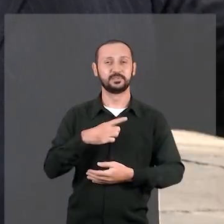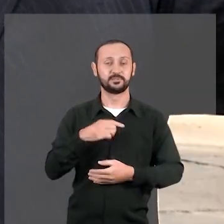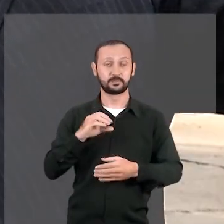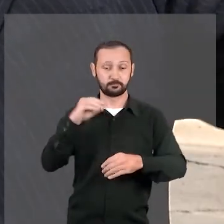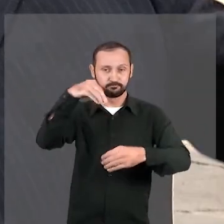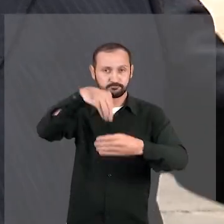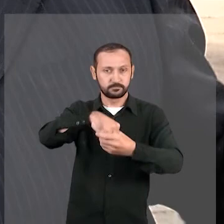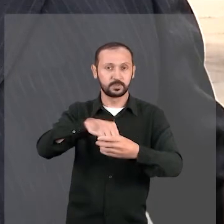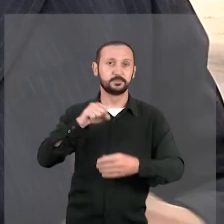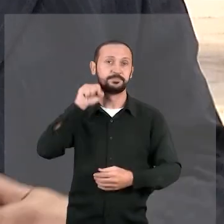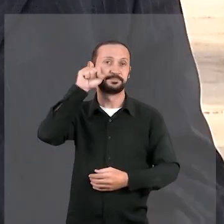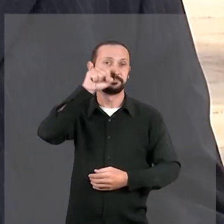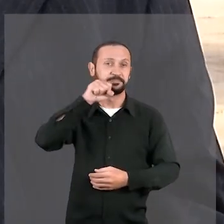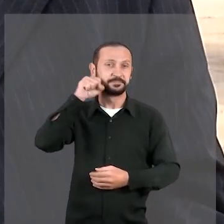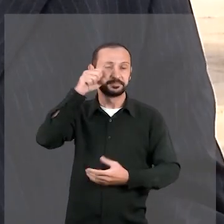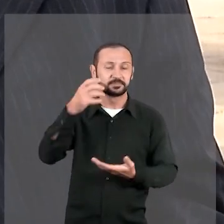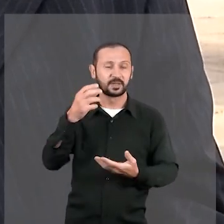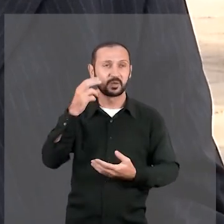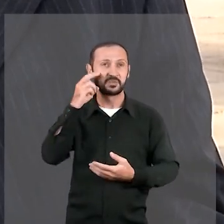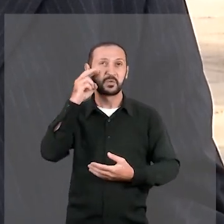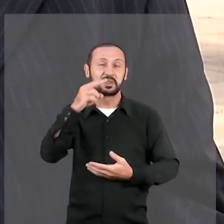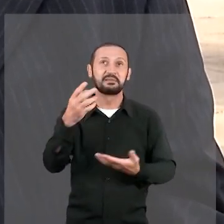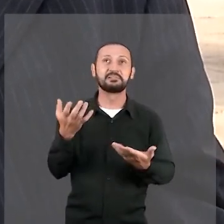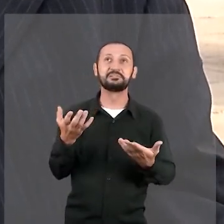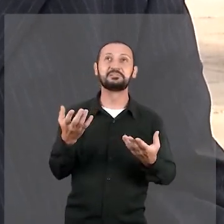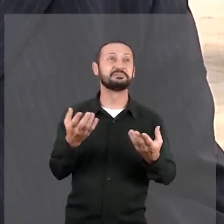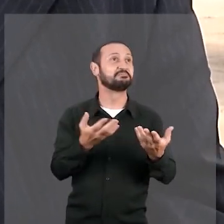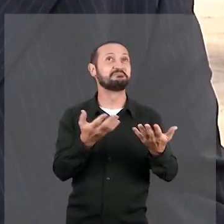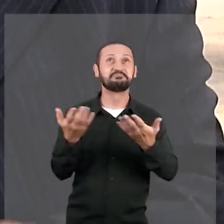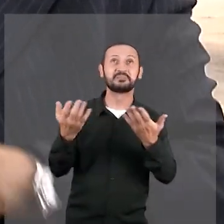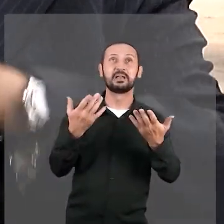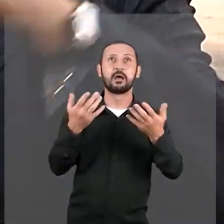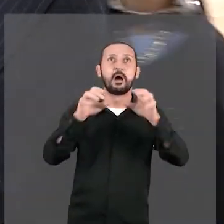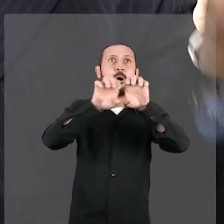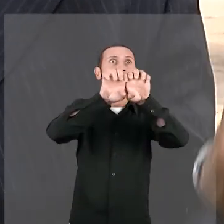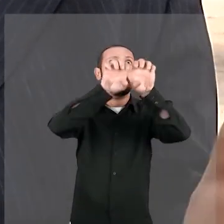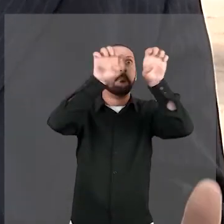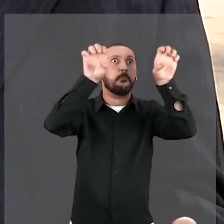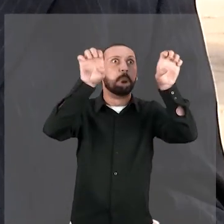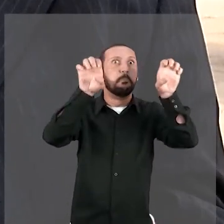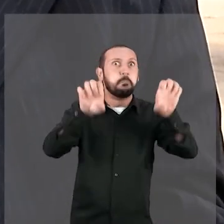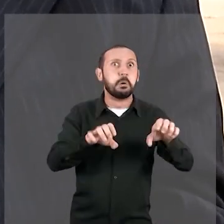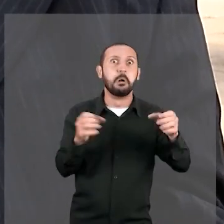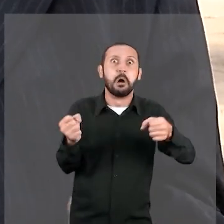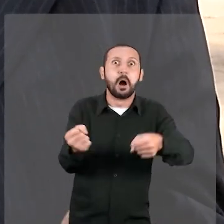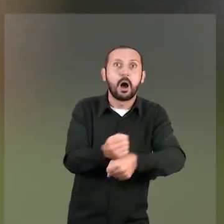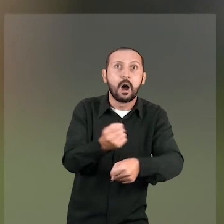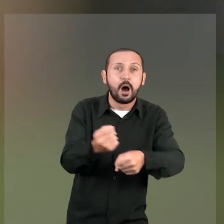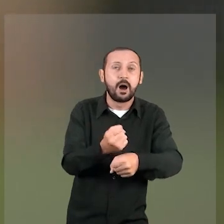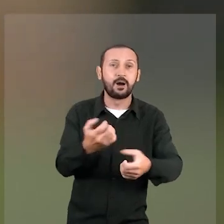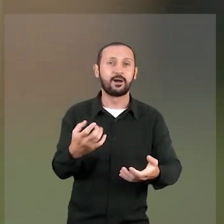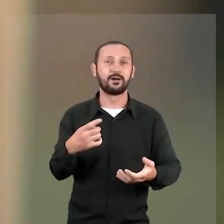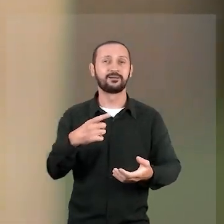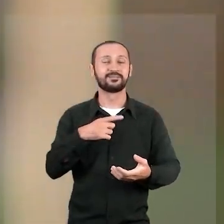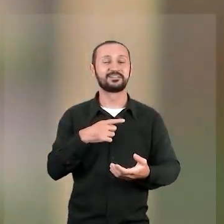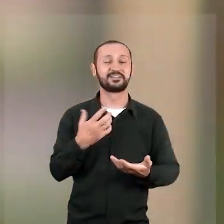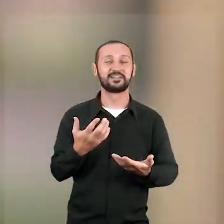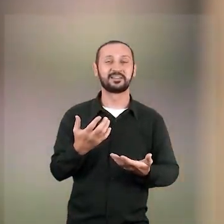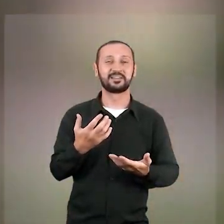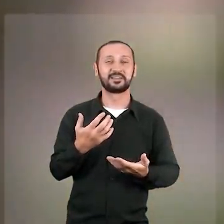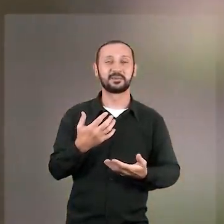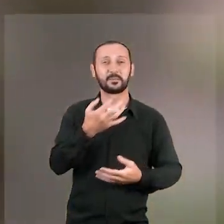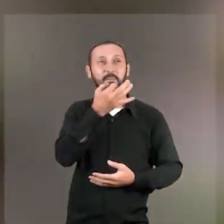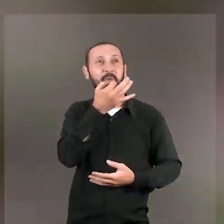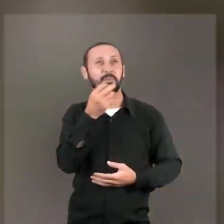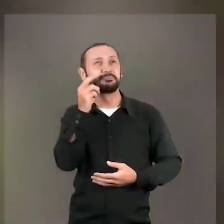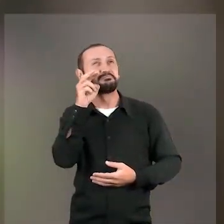vendo aqui o Parque dos Poderes, vendo a estrutura que hoje nós temos, eu